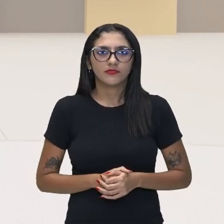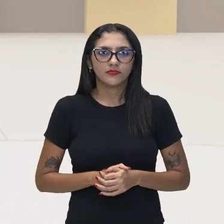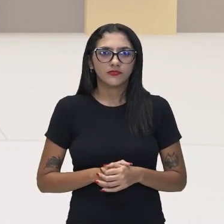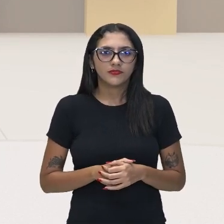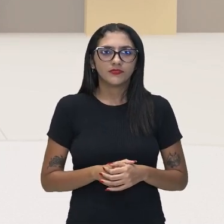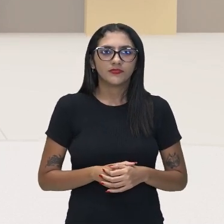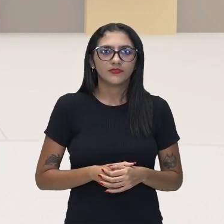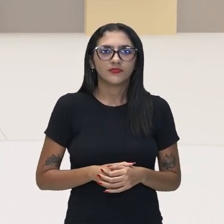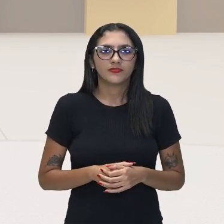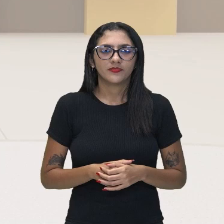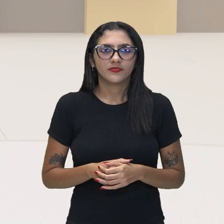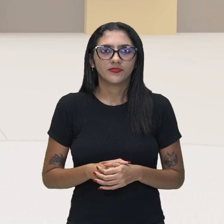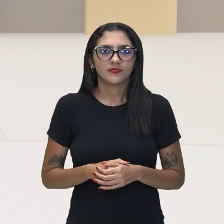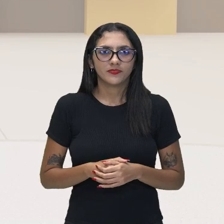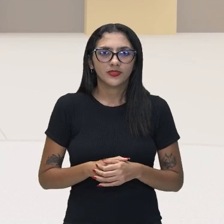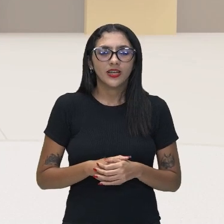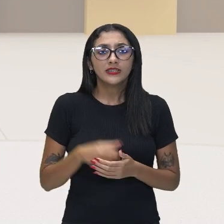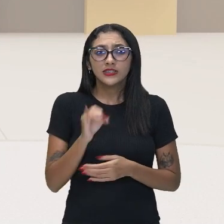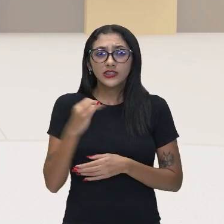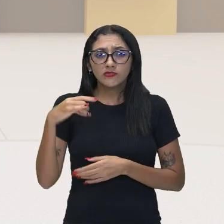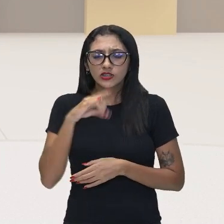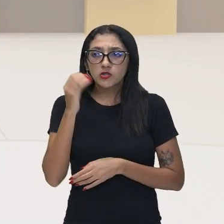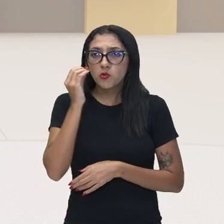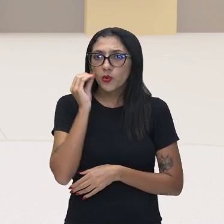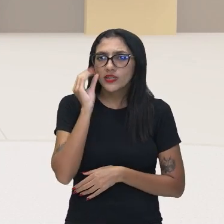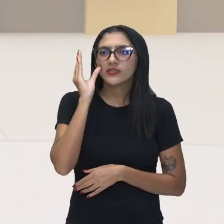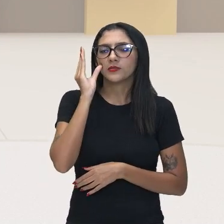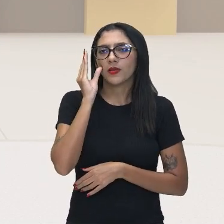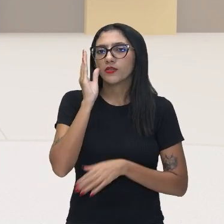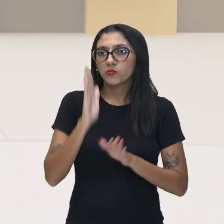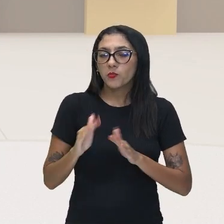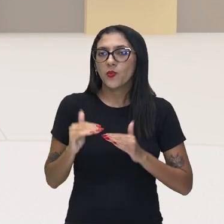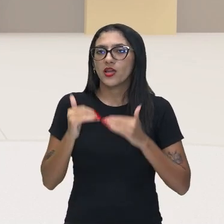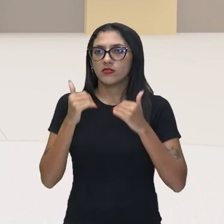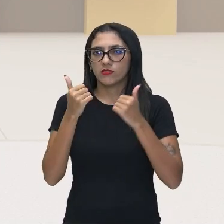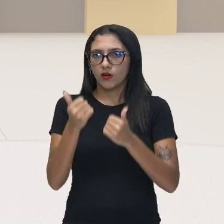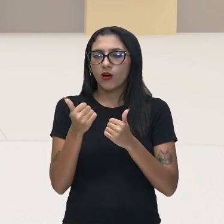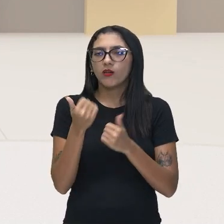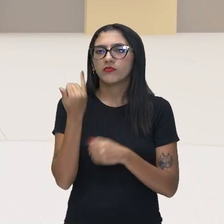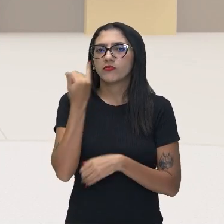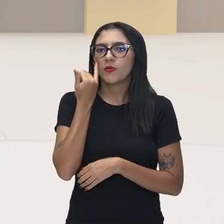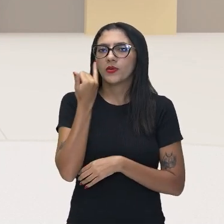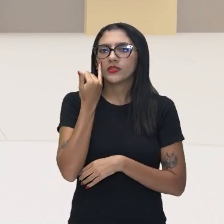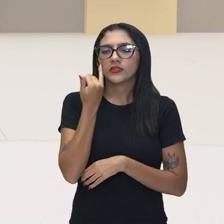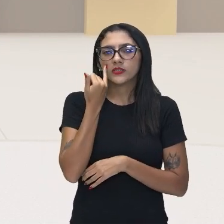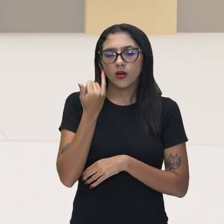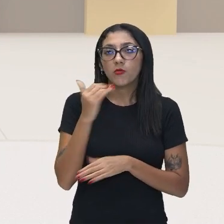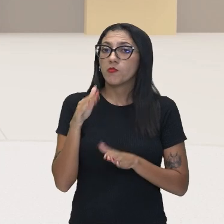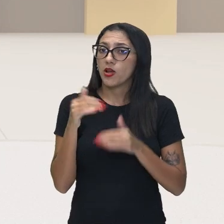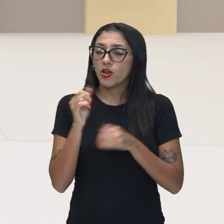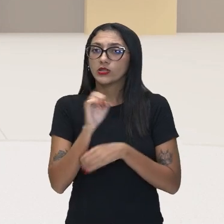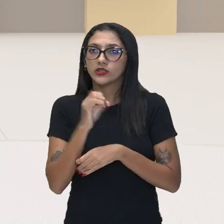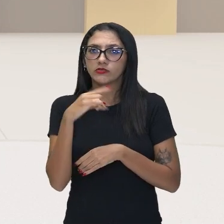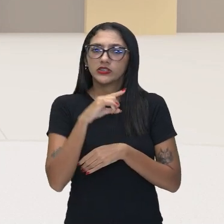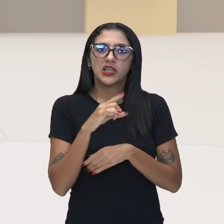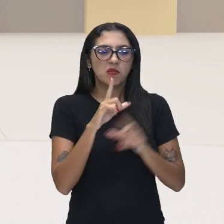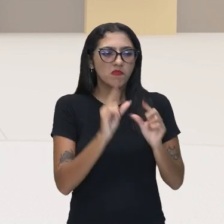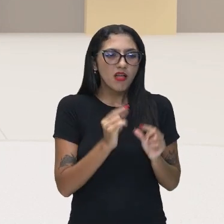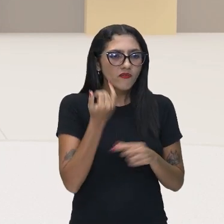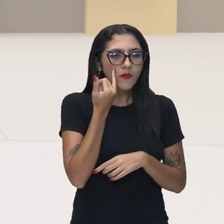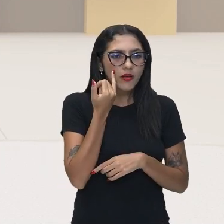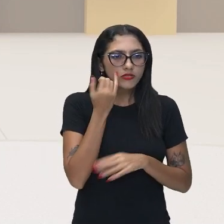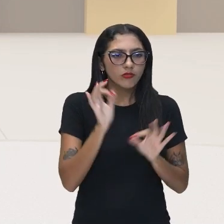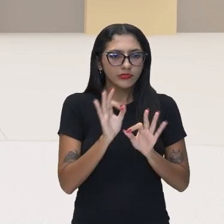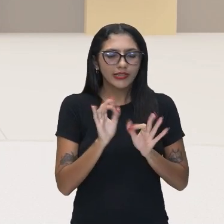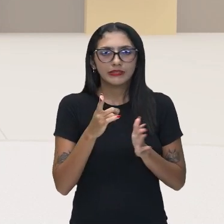conforme você tem aí mais educação financeira, né, você está mais, quando você tem menos educação financeira, você está mais propenso a se